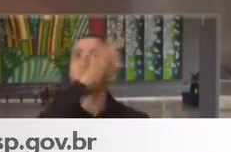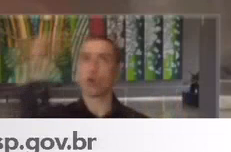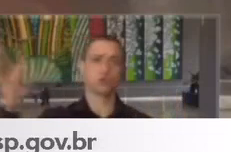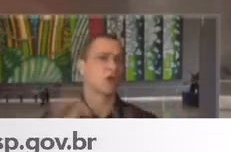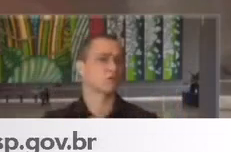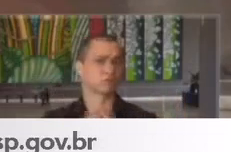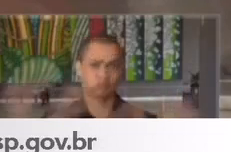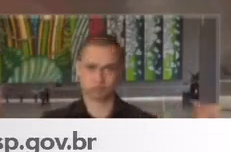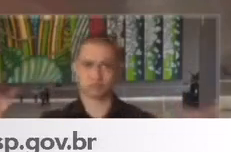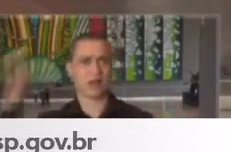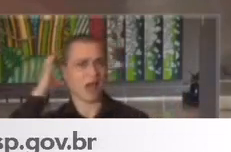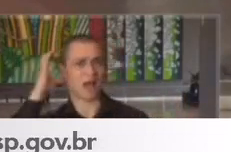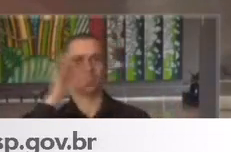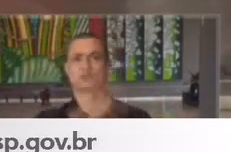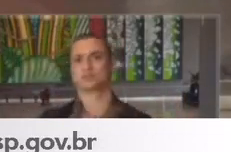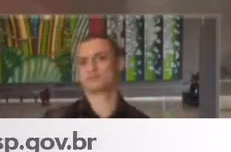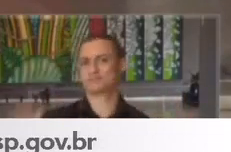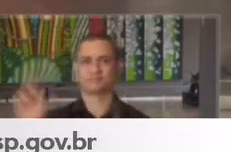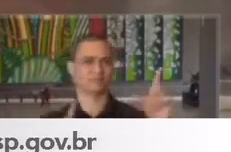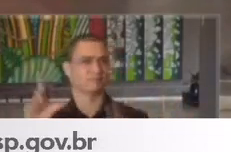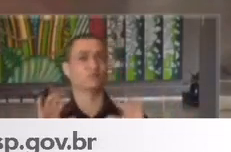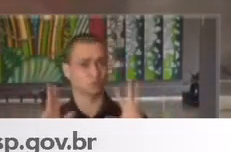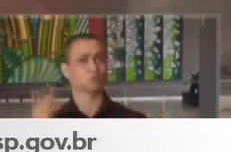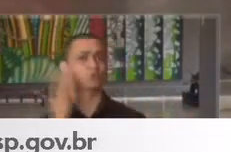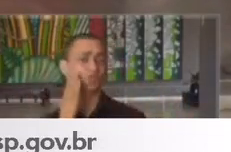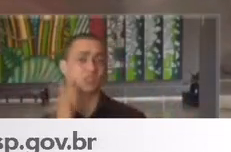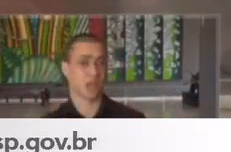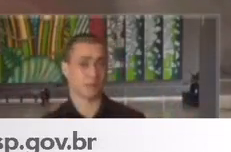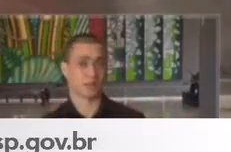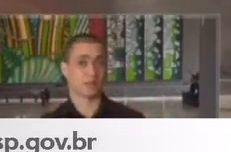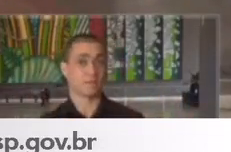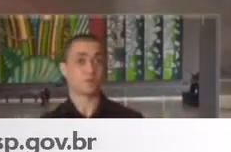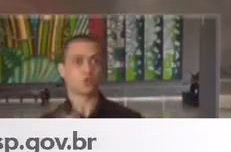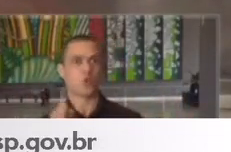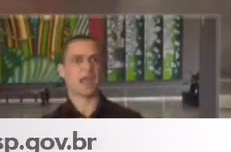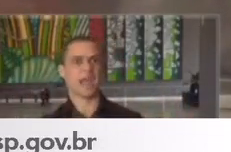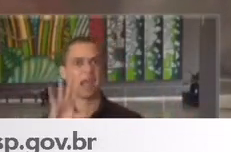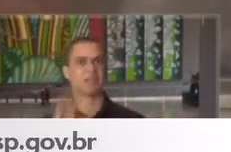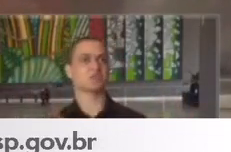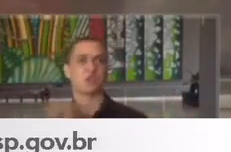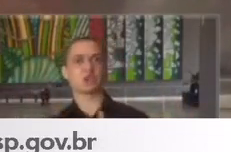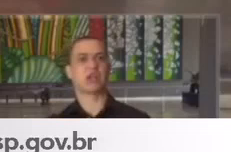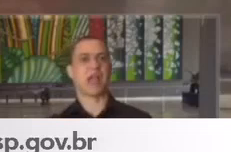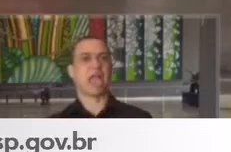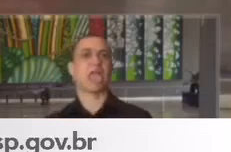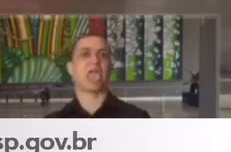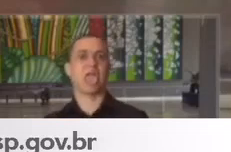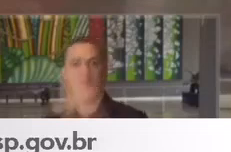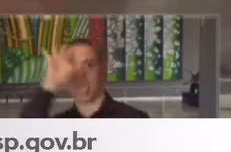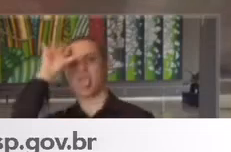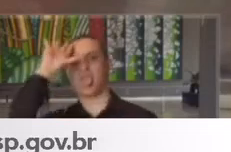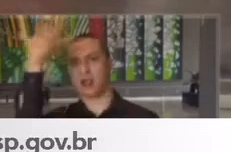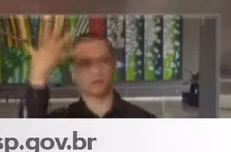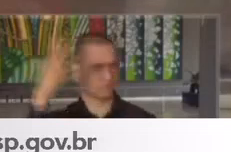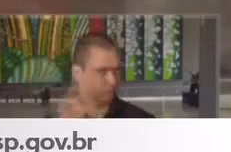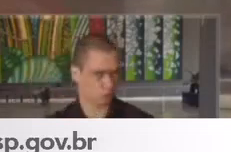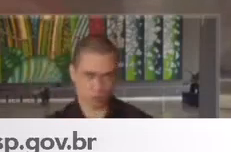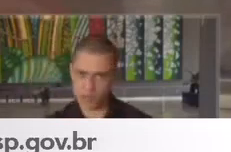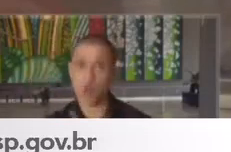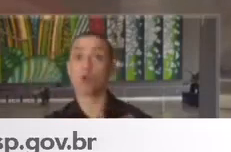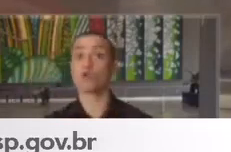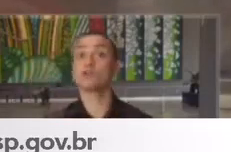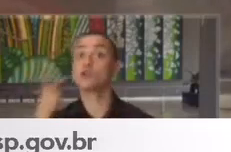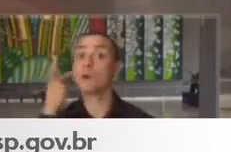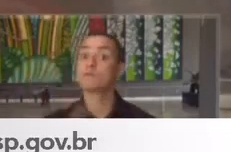comunicação, rádios, sites e televisões também. Não é uma medida de rebeldia, eu quero deixar claro isso, a medida do governo do Estado de São Paulo foi tomada de forma